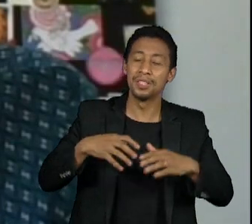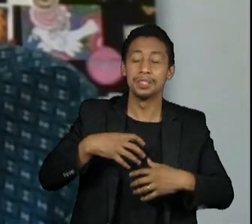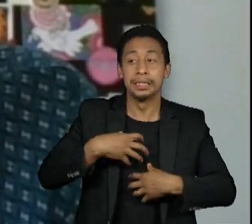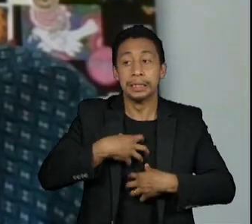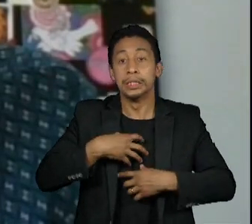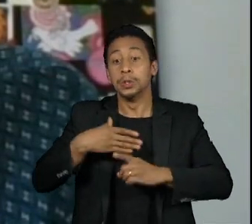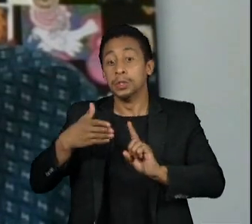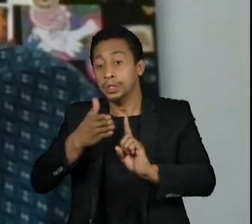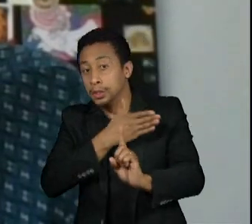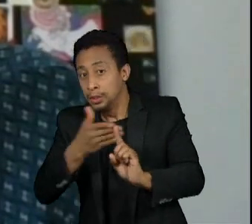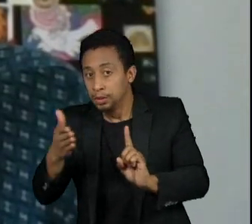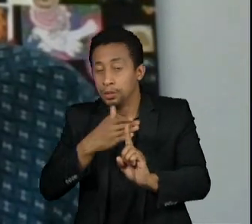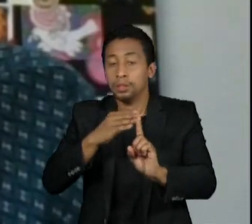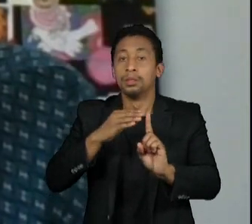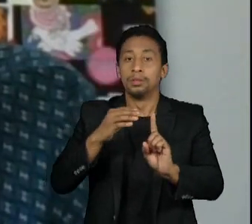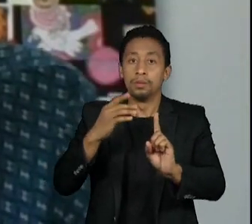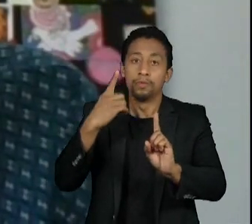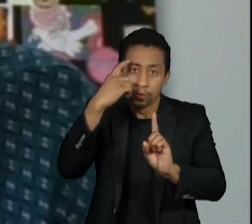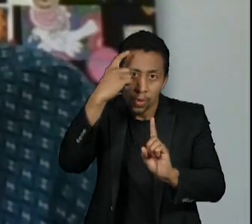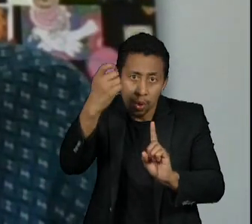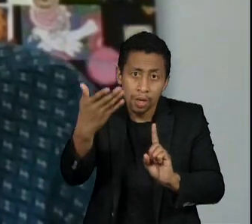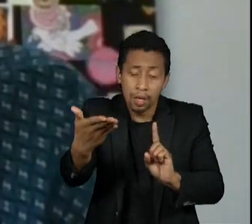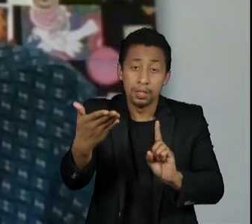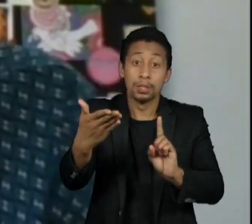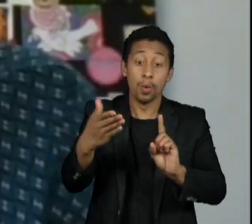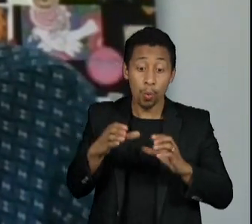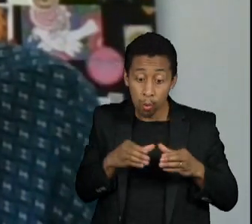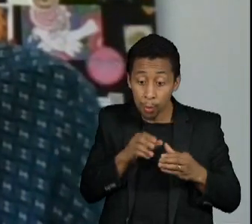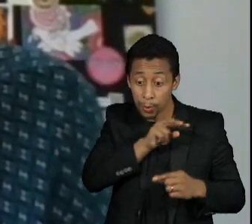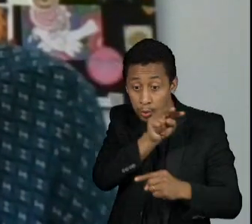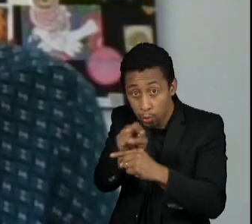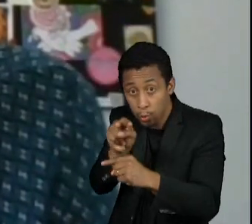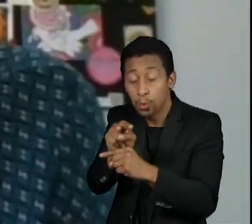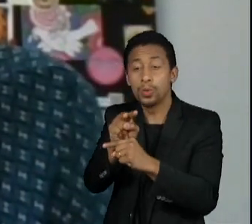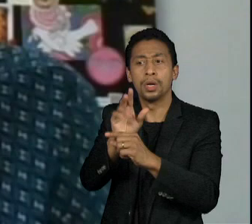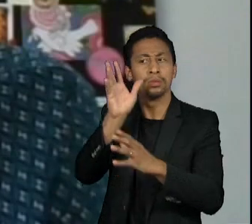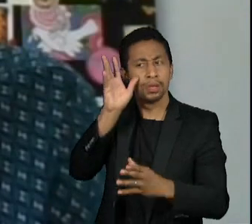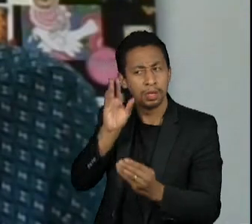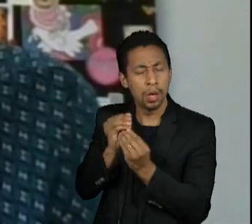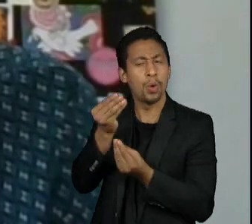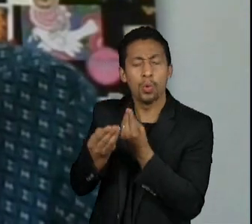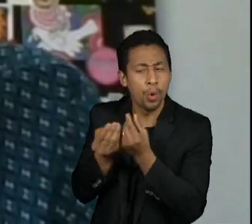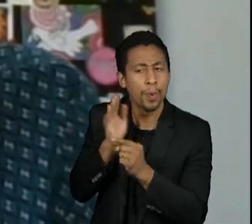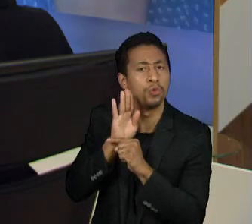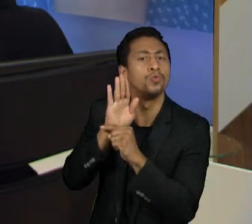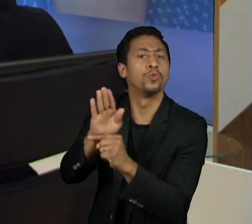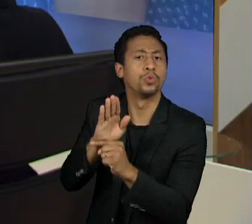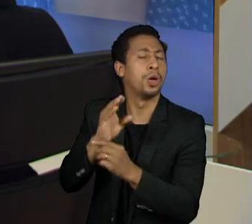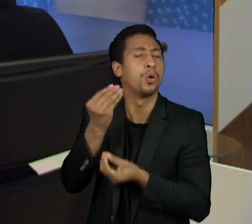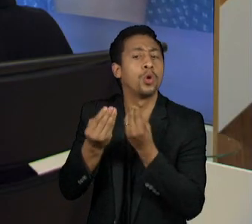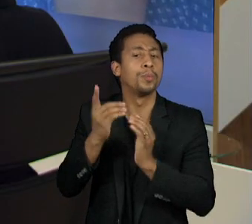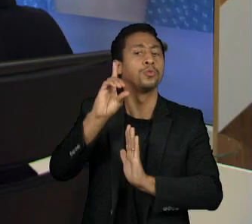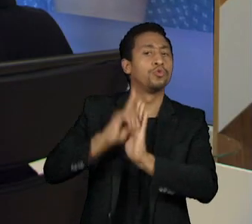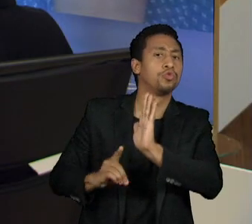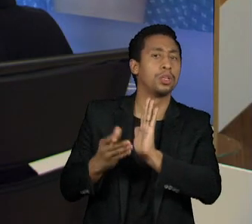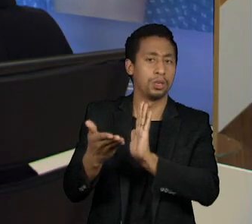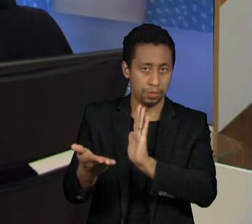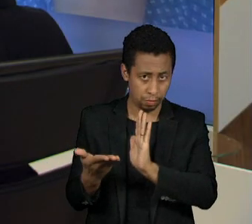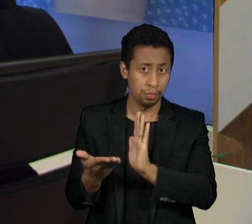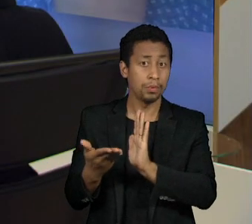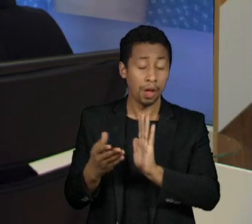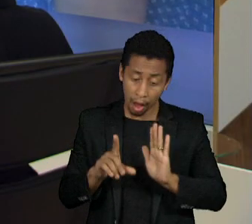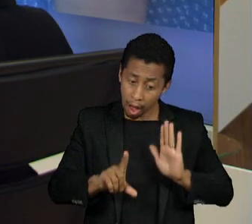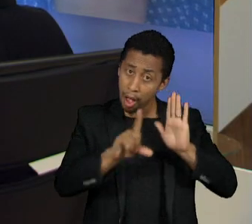esteja capacitada, compreendendo o seu papel de garantir esses direitos. Então, garantir o que já está na